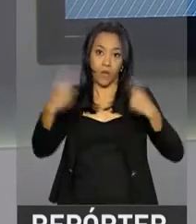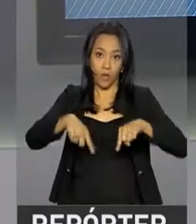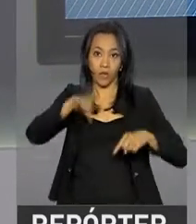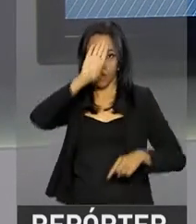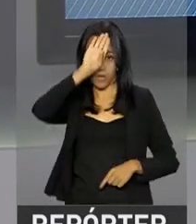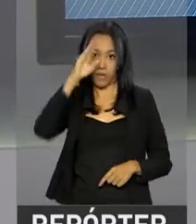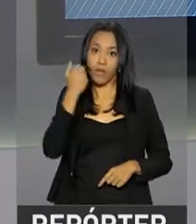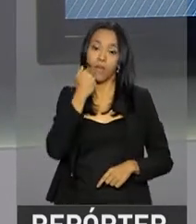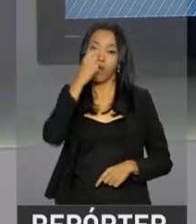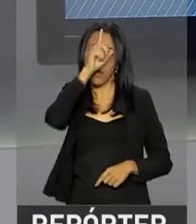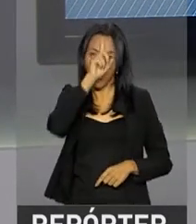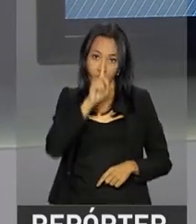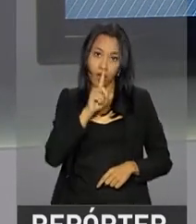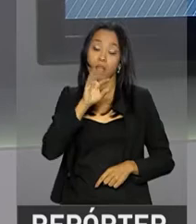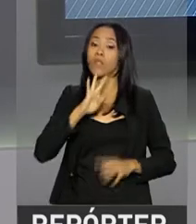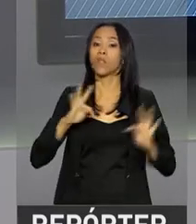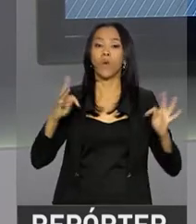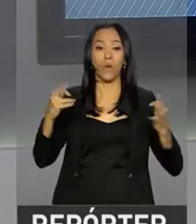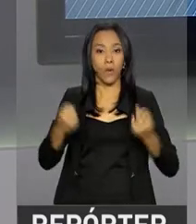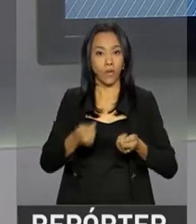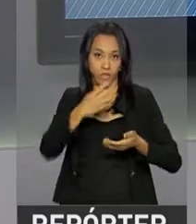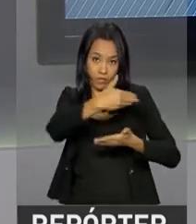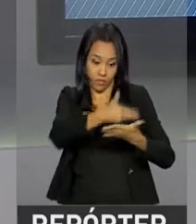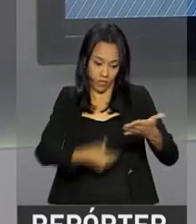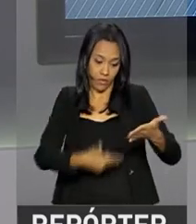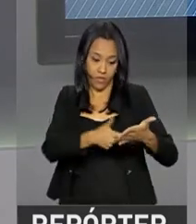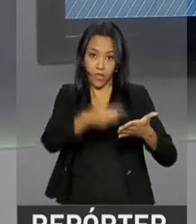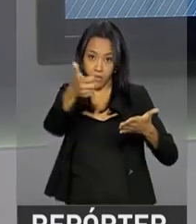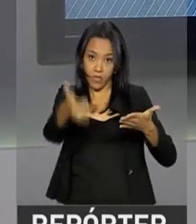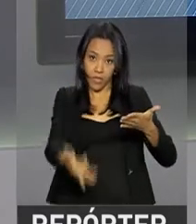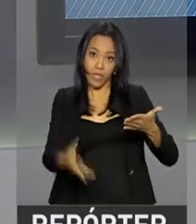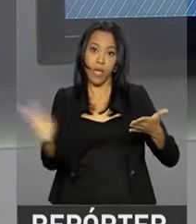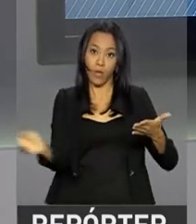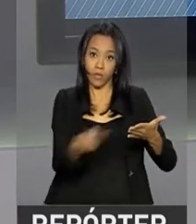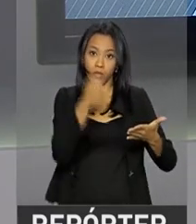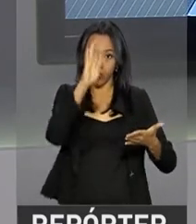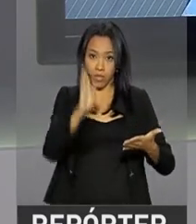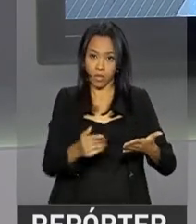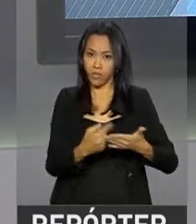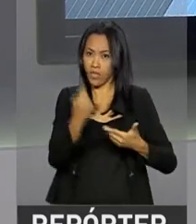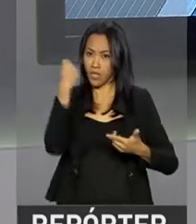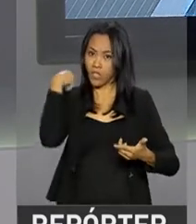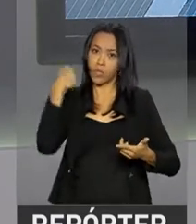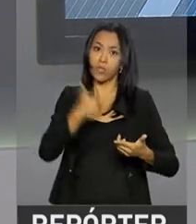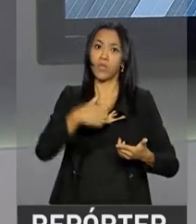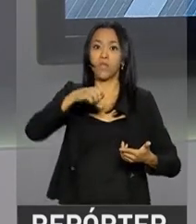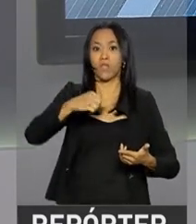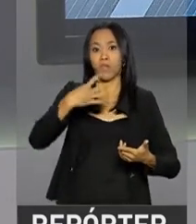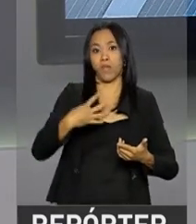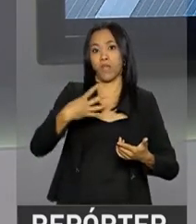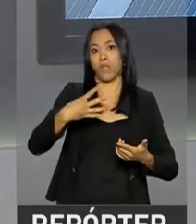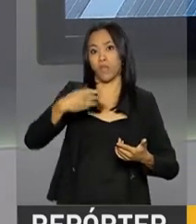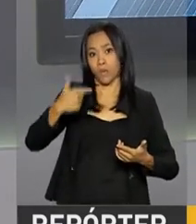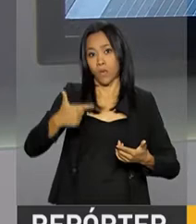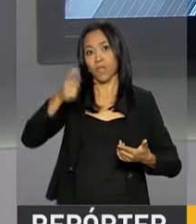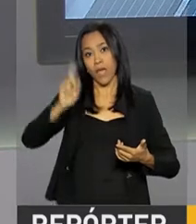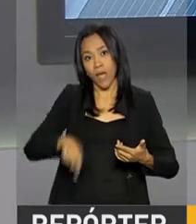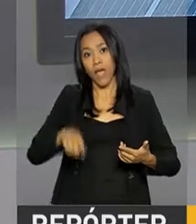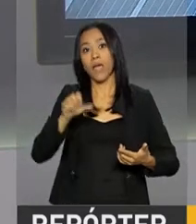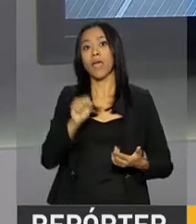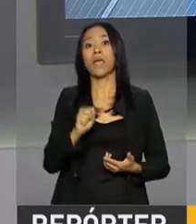nota esclarece que todos os casos de febre amarela registrados no brasil desde 1942 são